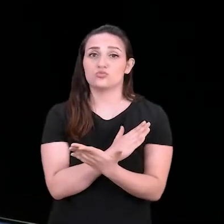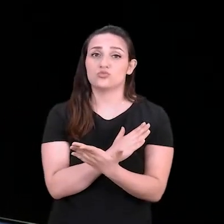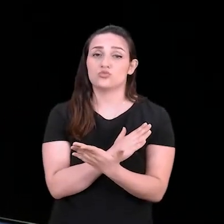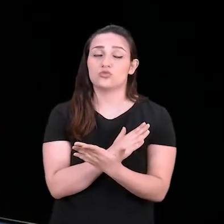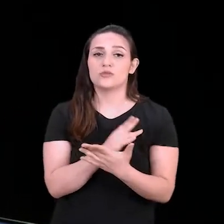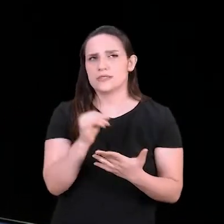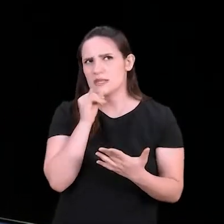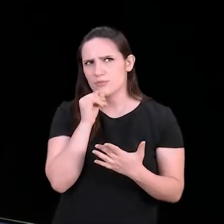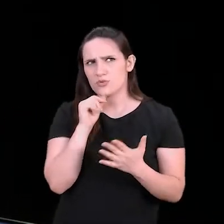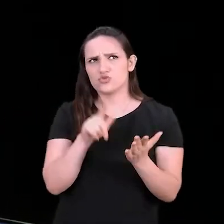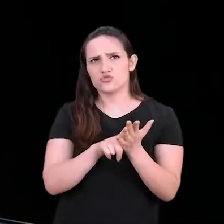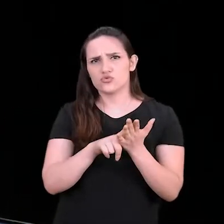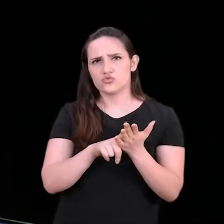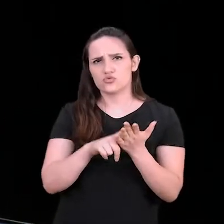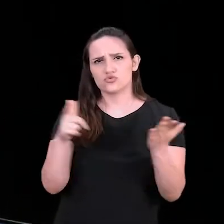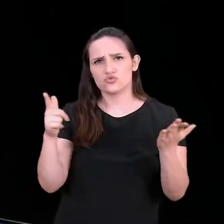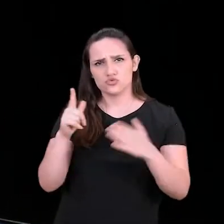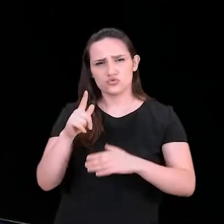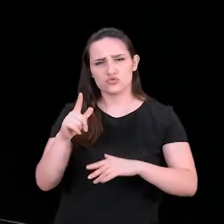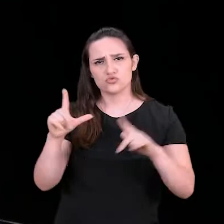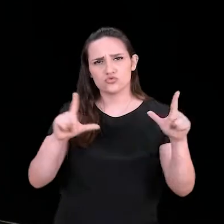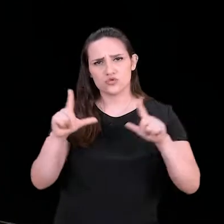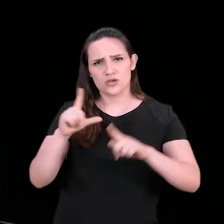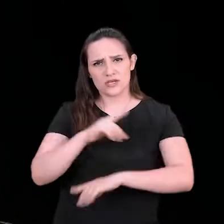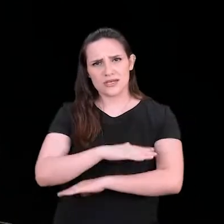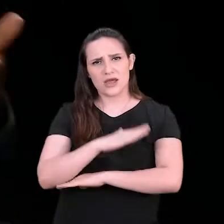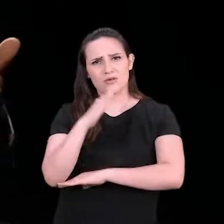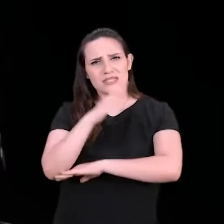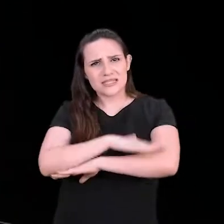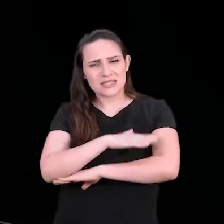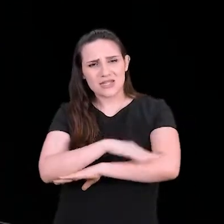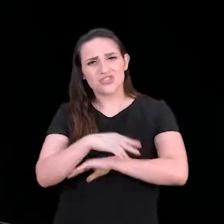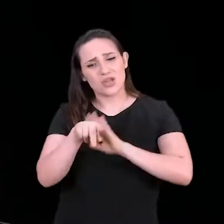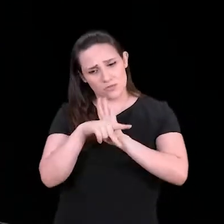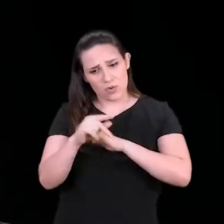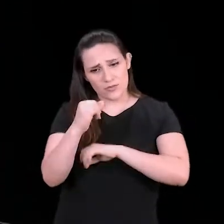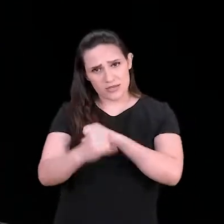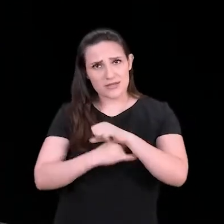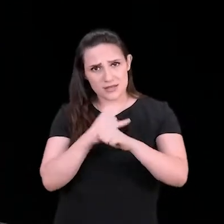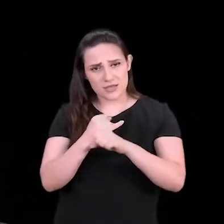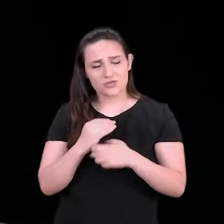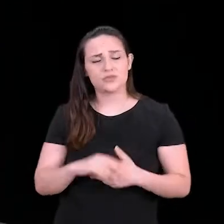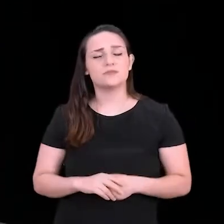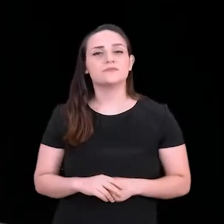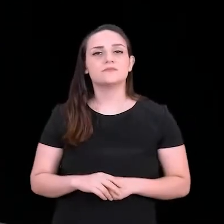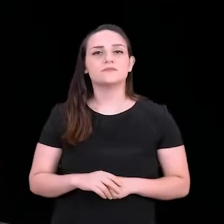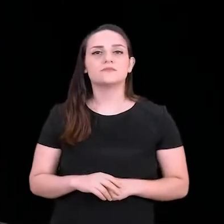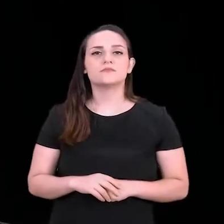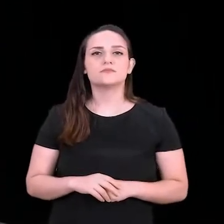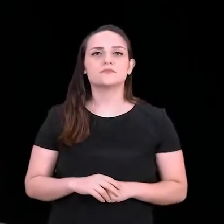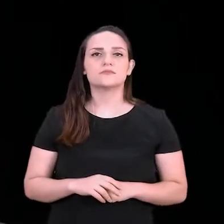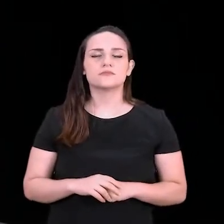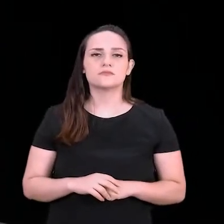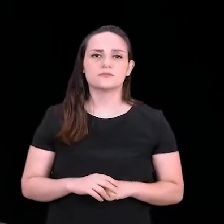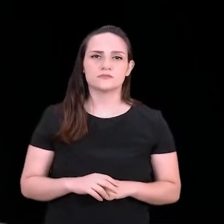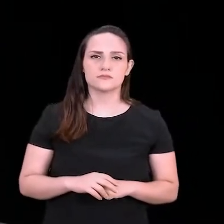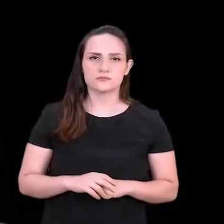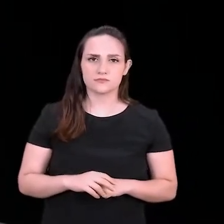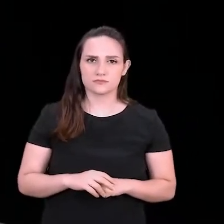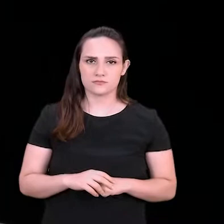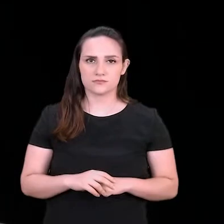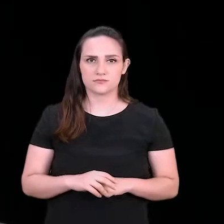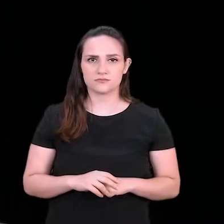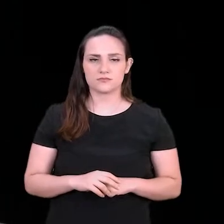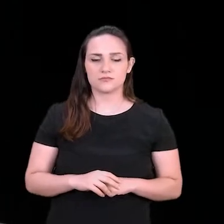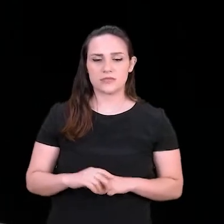que, por exemplo, no Jornal da Tarde, que é um nativo da internet, né, a narrativa,